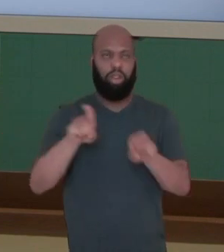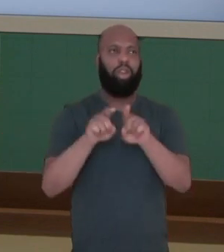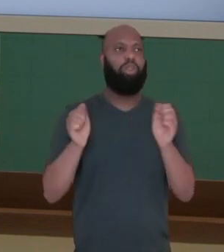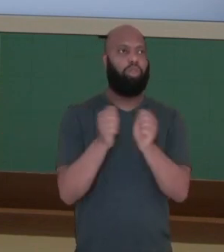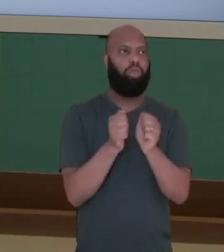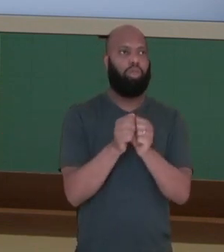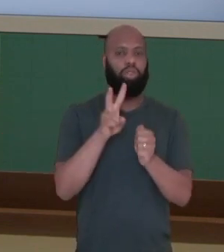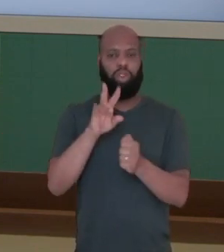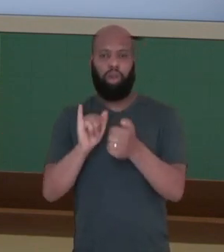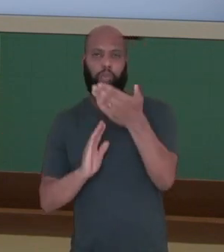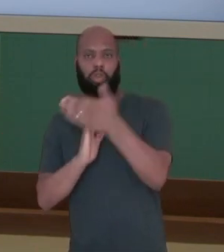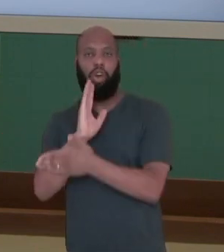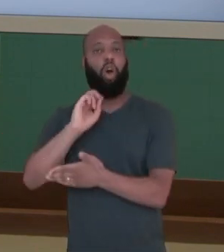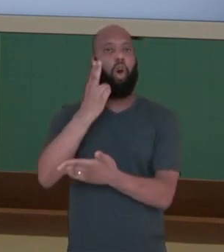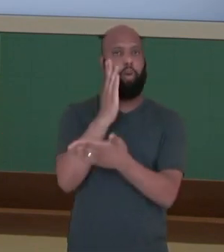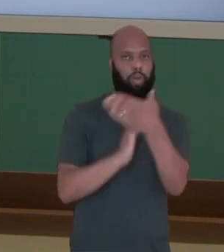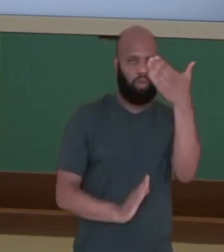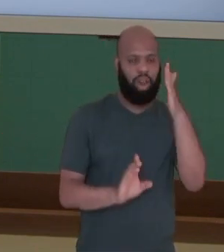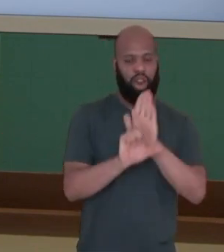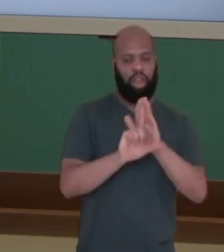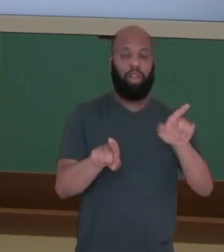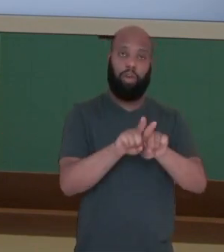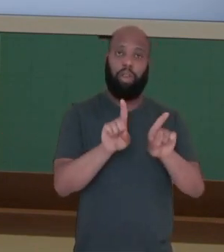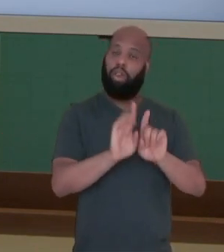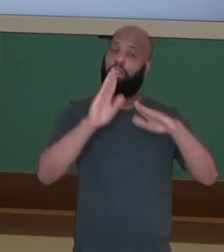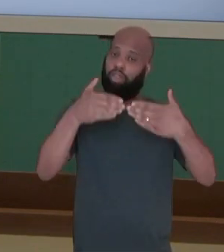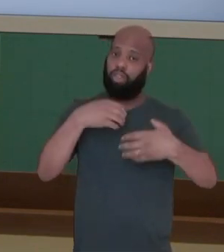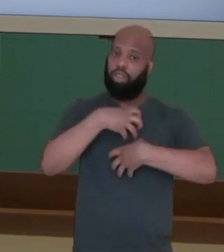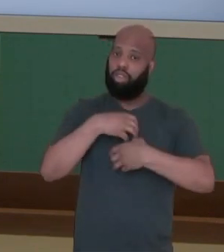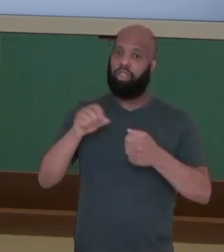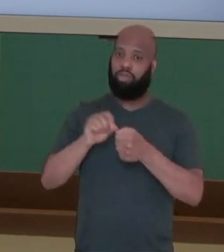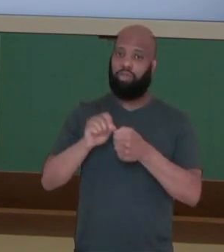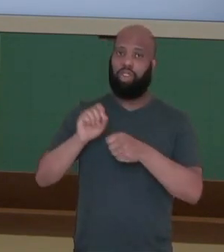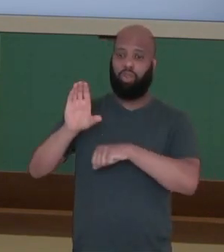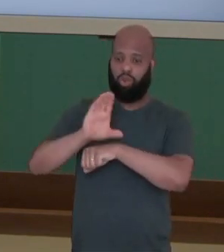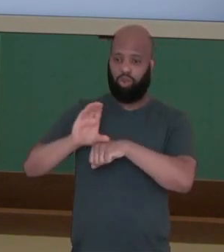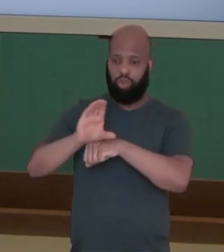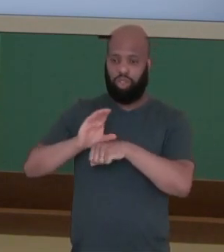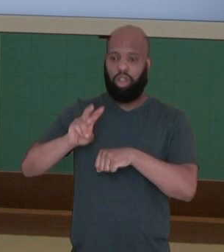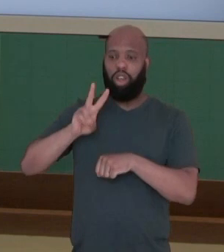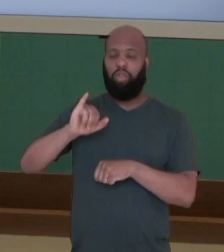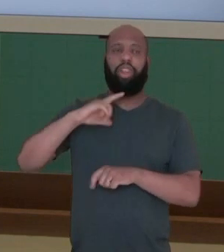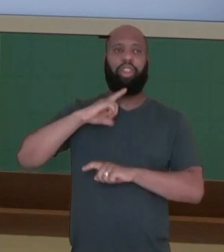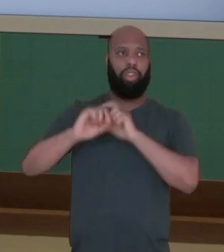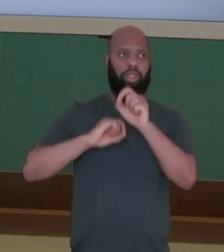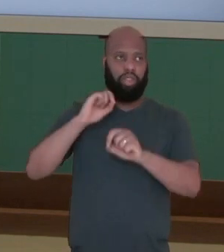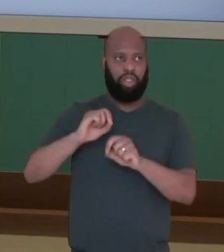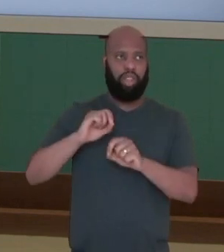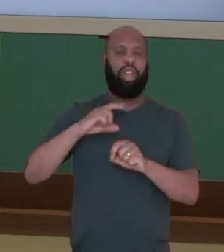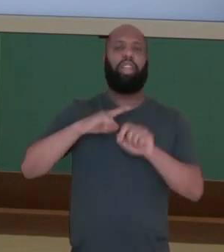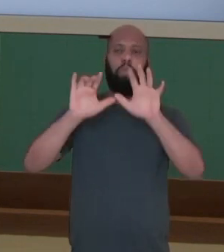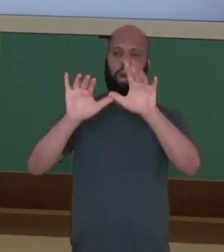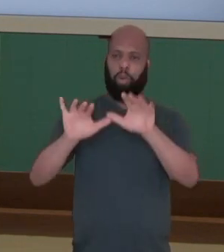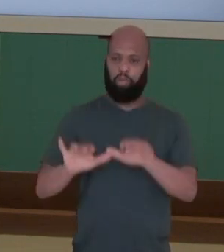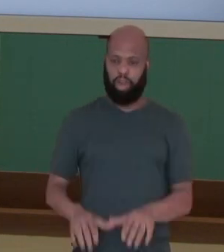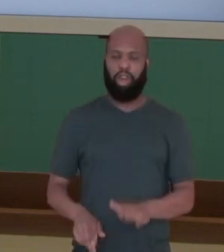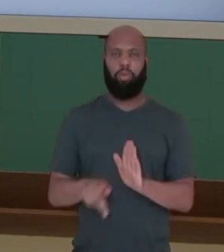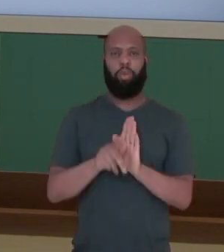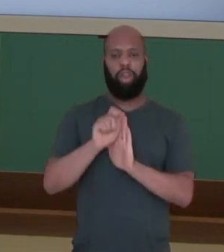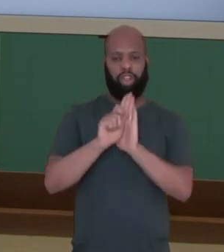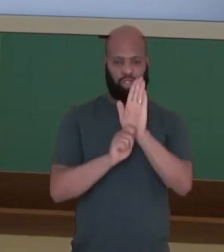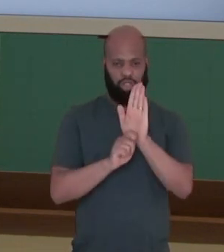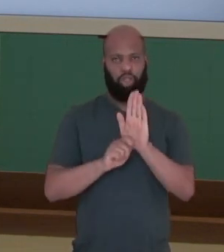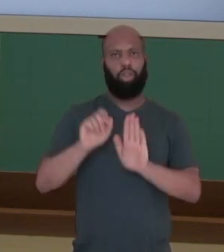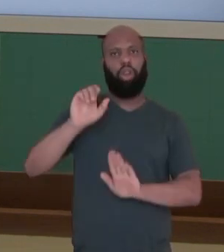né, para aprovar ou não uma lei. Então, assim que se dá a Constituição, que aí vai ser redigida por meio de